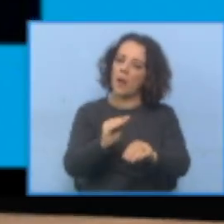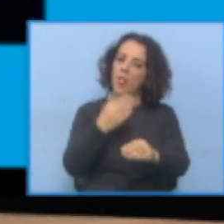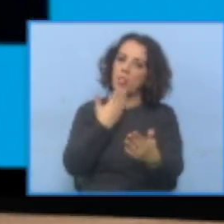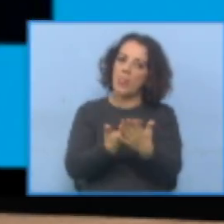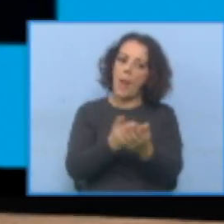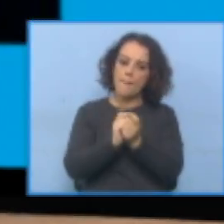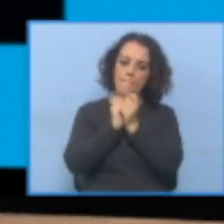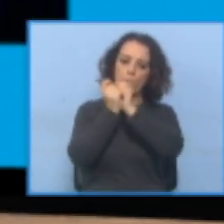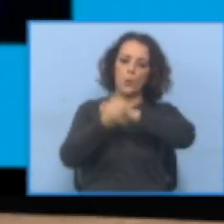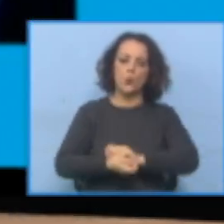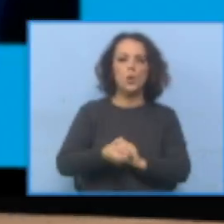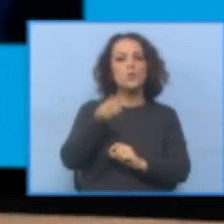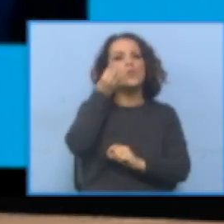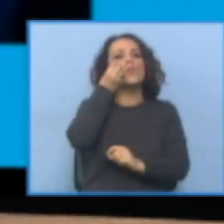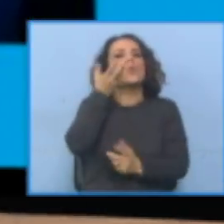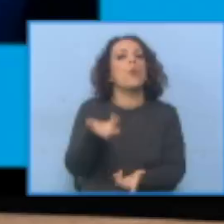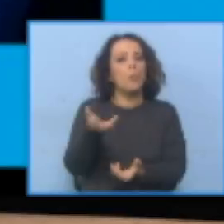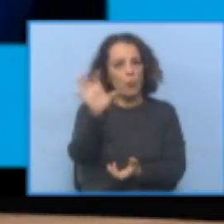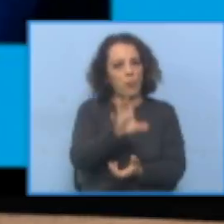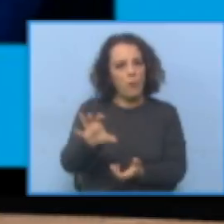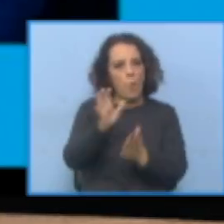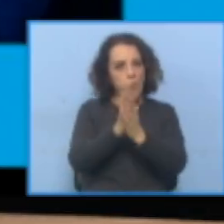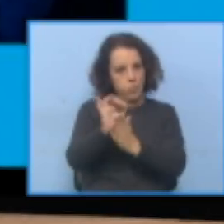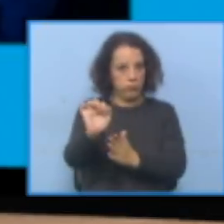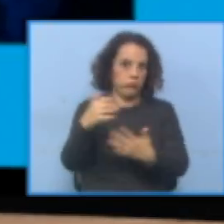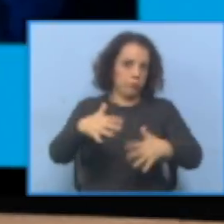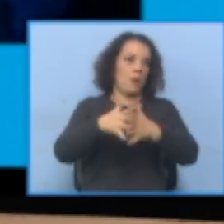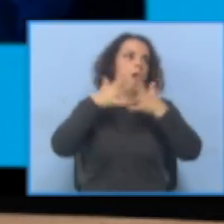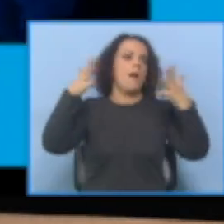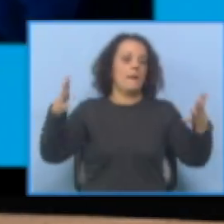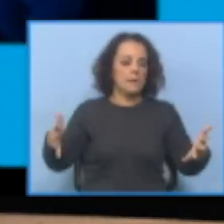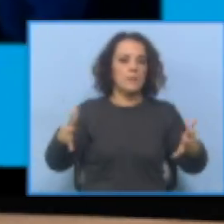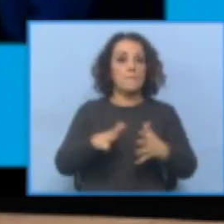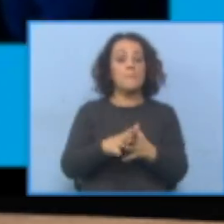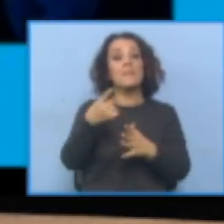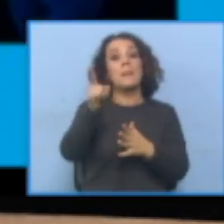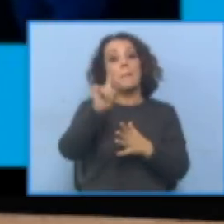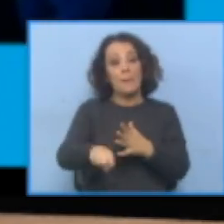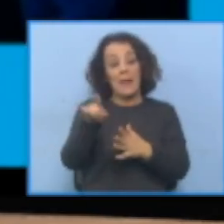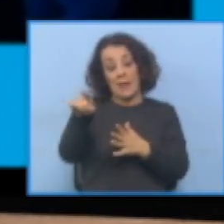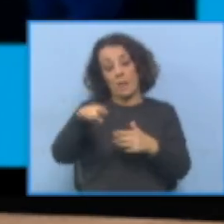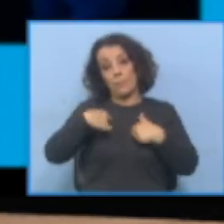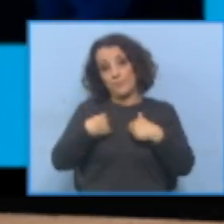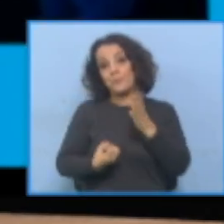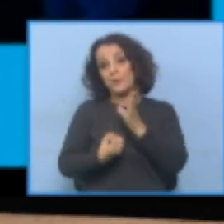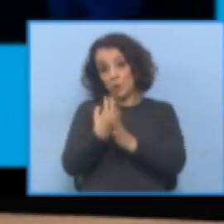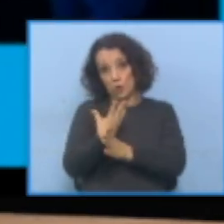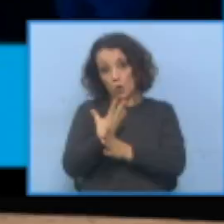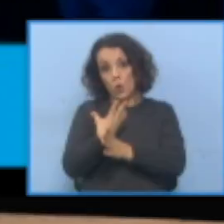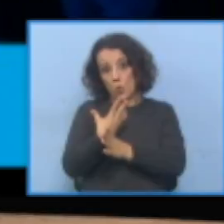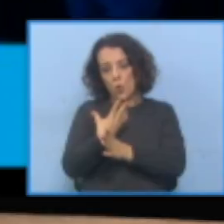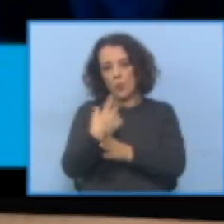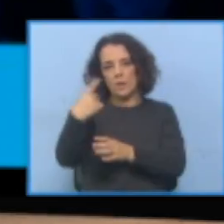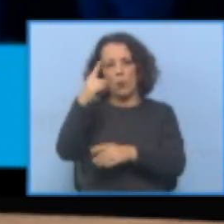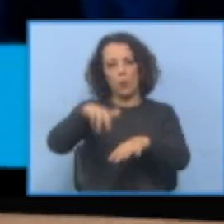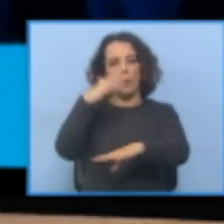mudança nas suas paróquias, que são grandes. Ora, e depois ele criou, acontece lá até um congresso